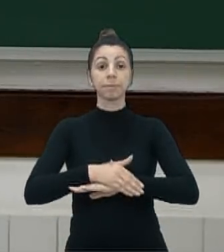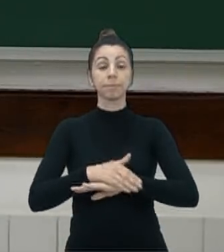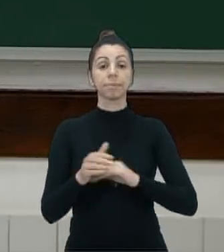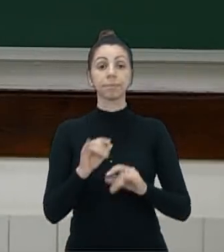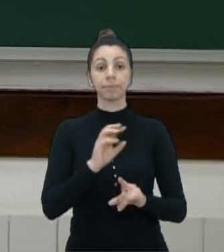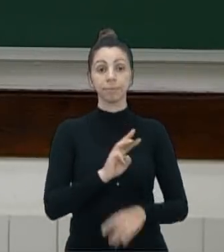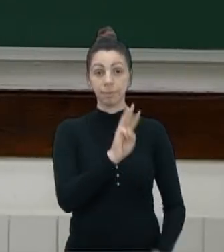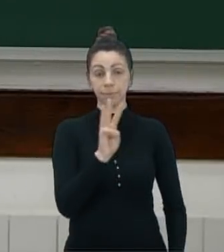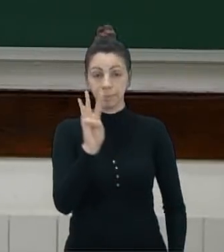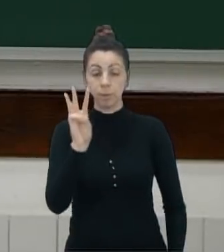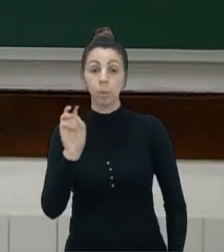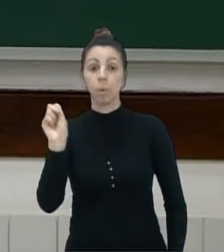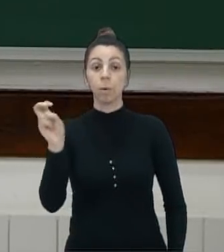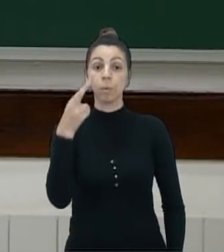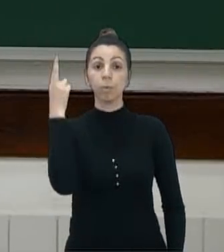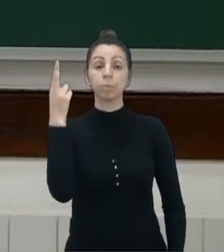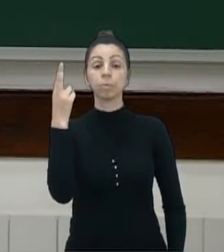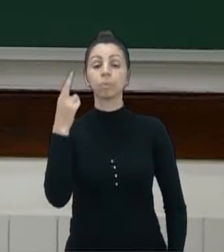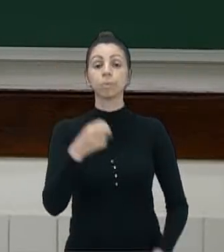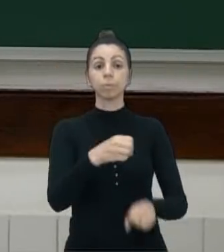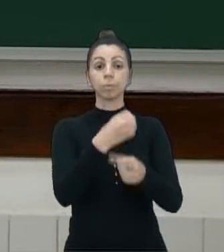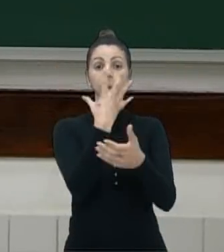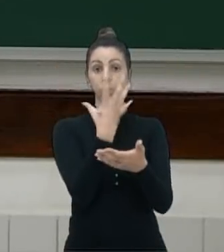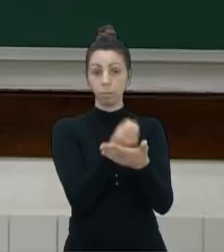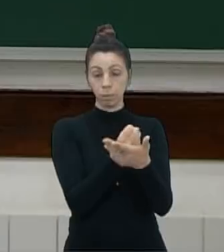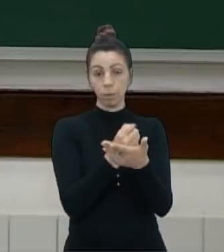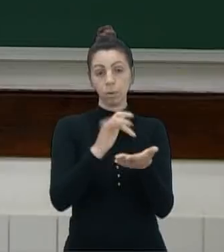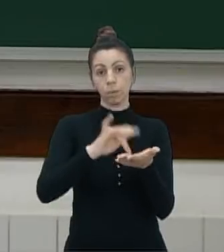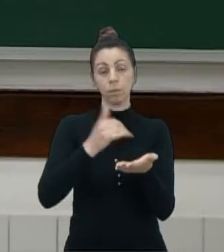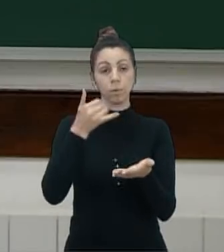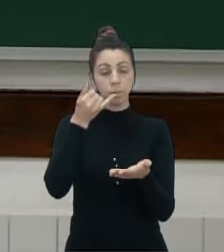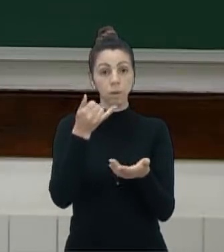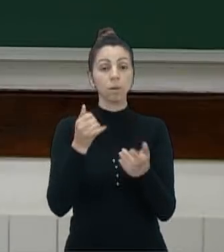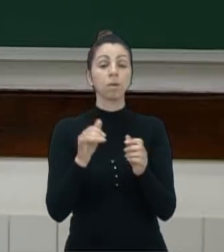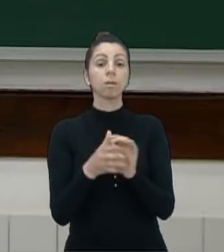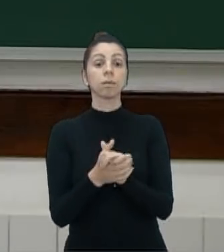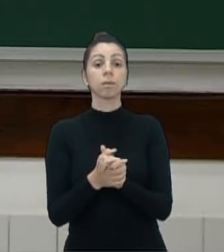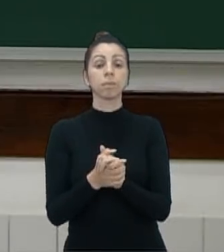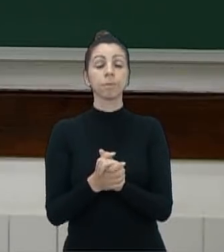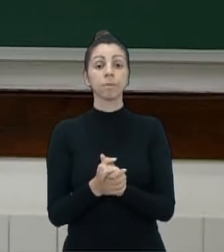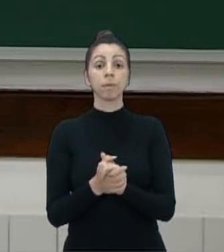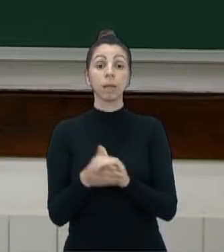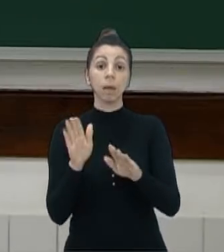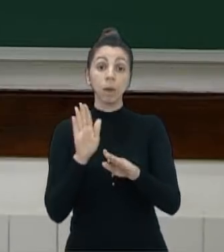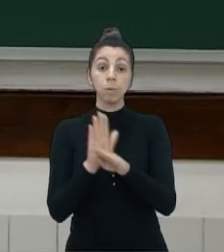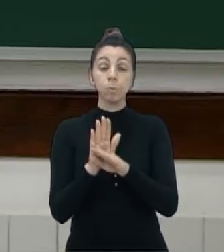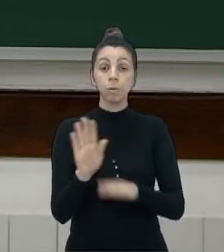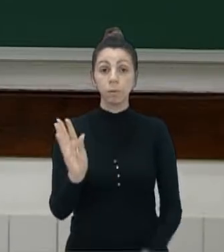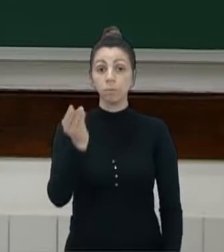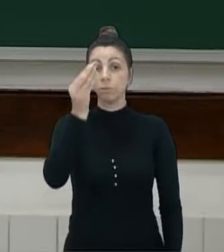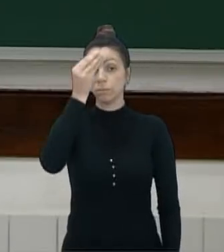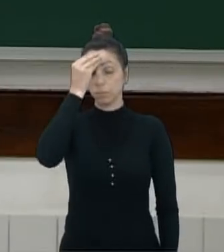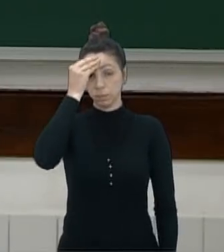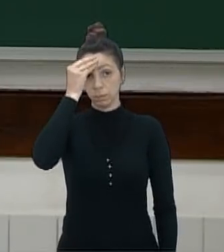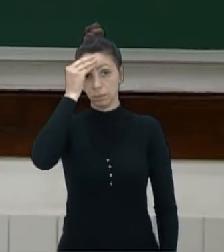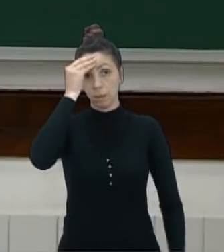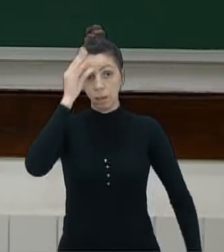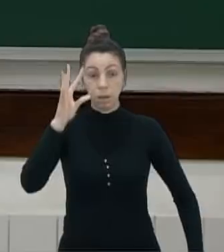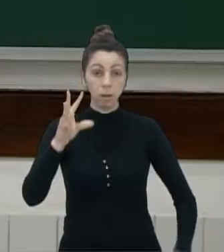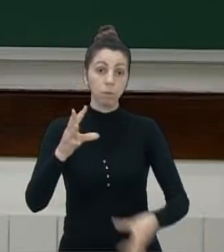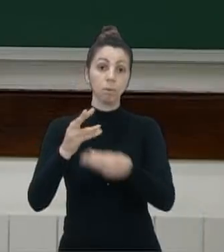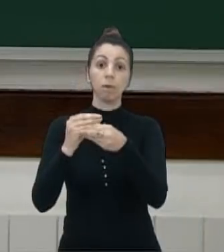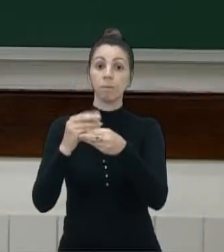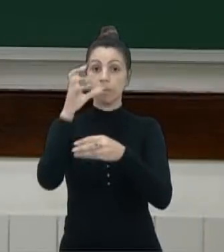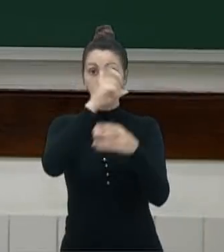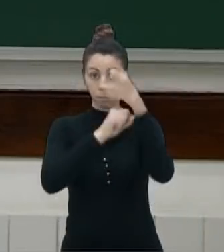site ou baixem no celular. Ela ajuda na fixação aí do conteúdo de vocês e complementa aí o aprendizado de vocês também,